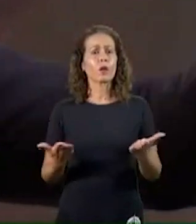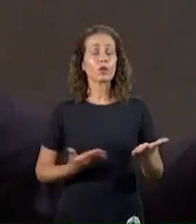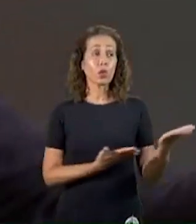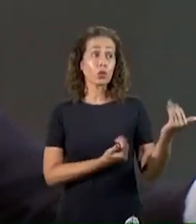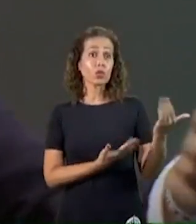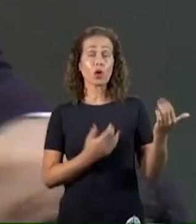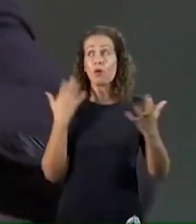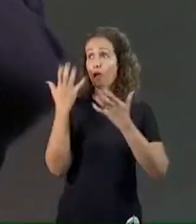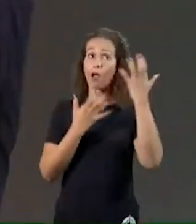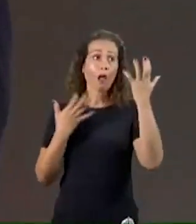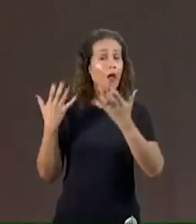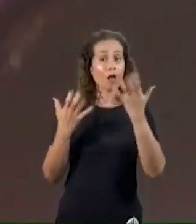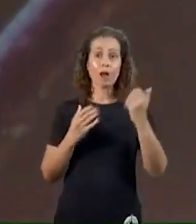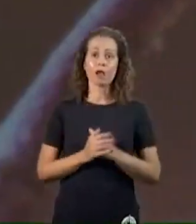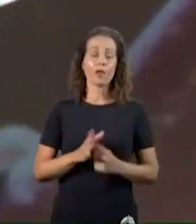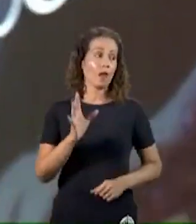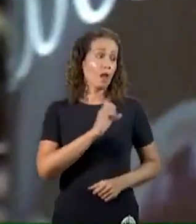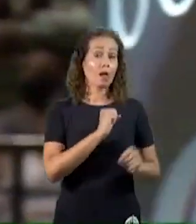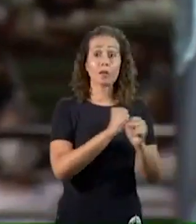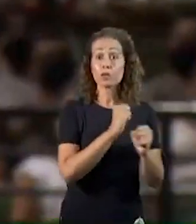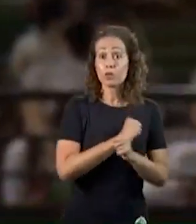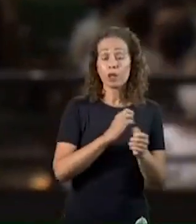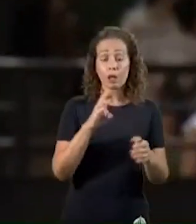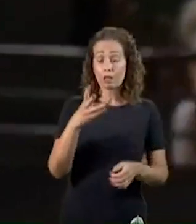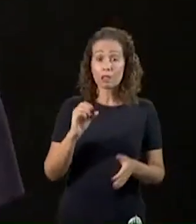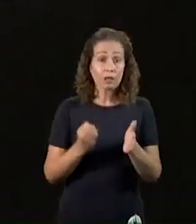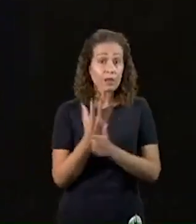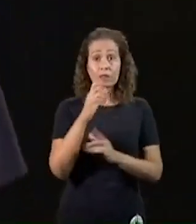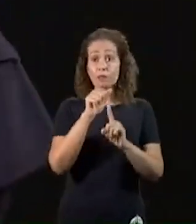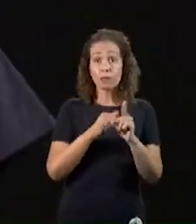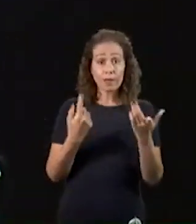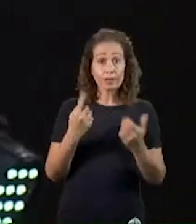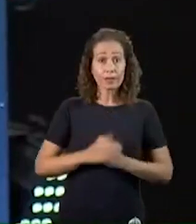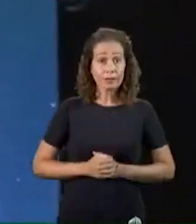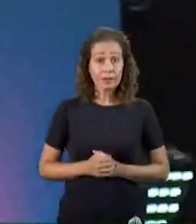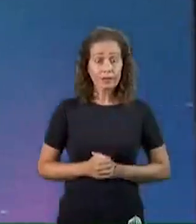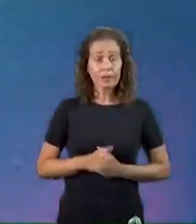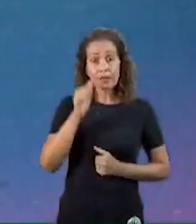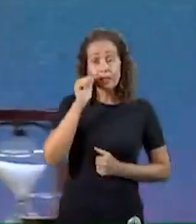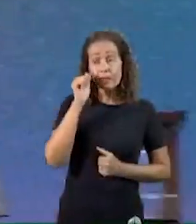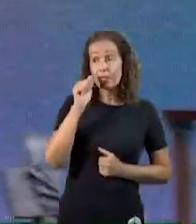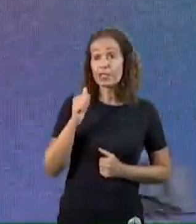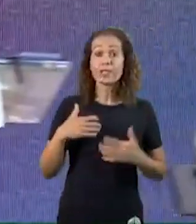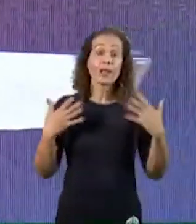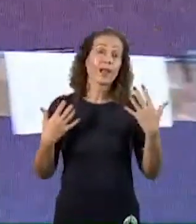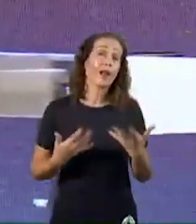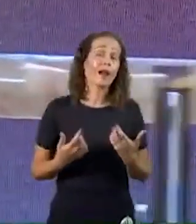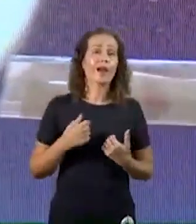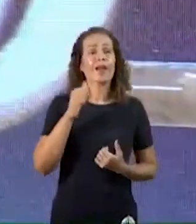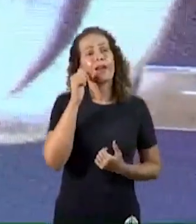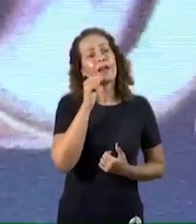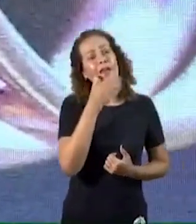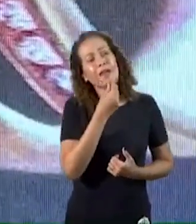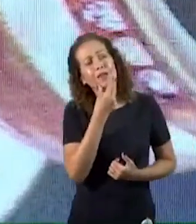e não tem critério. Apaixona 30 vezes no mês. As meninas, gente, tudo iludida. Ai, eu vi um